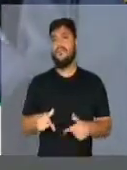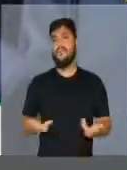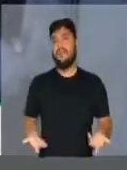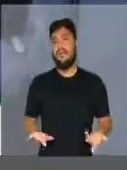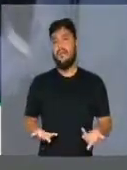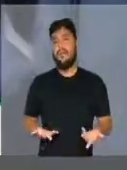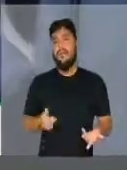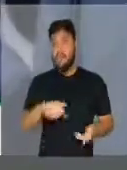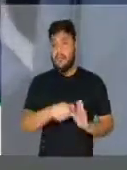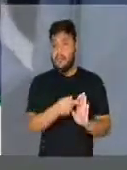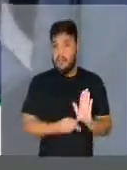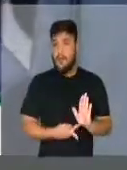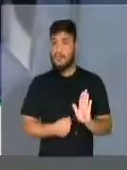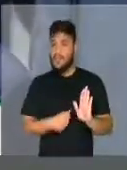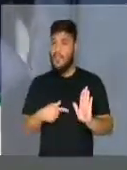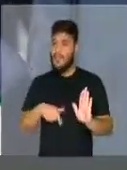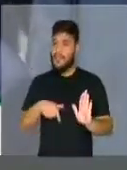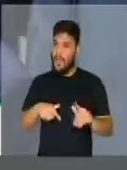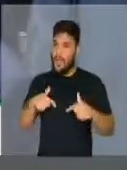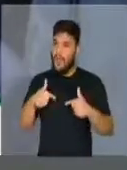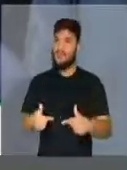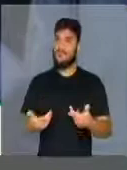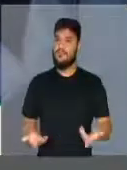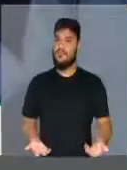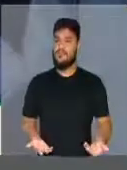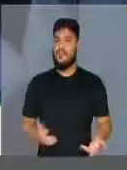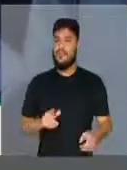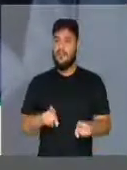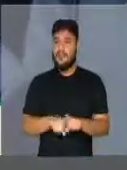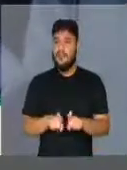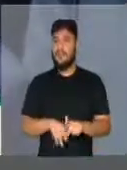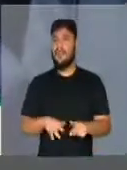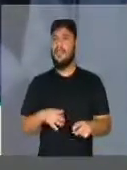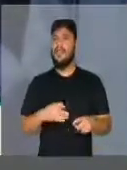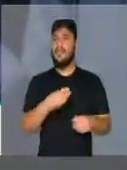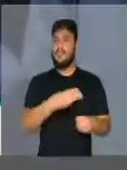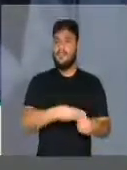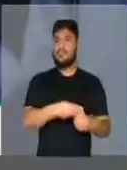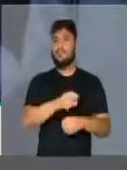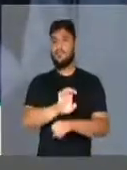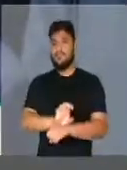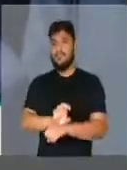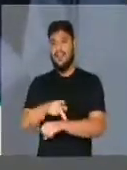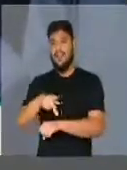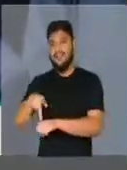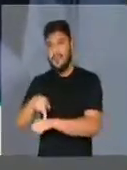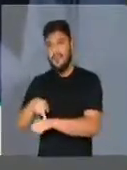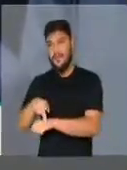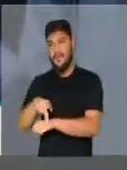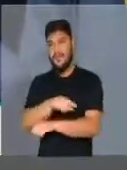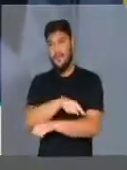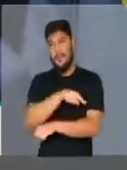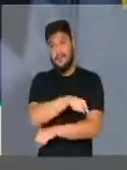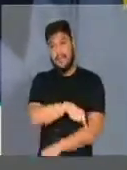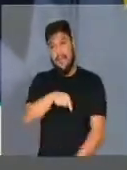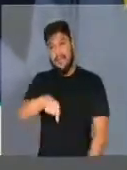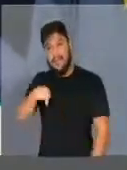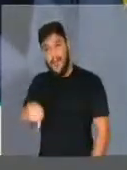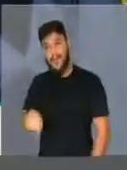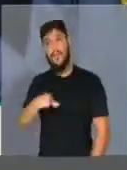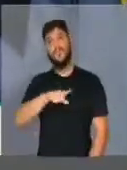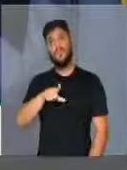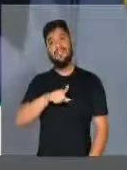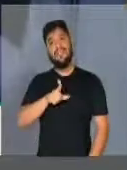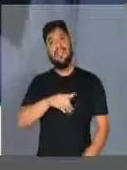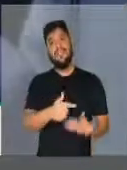uma resposta, porque é necessário, o trânsito é feito por municípios, estados e a União, mas cada um trabalhando na sua